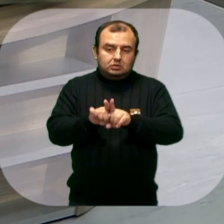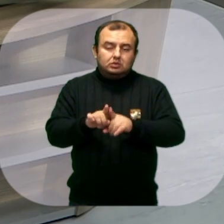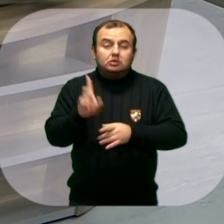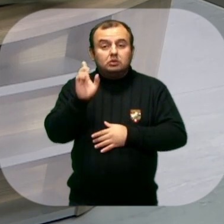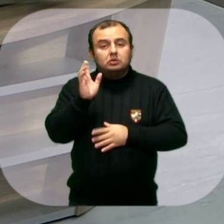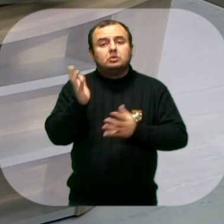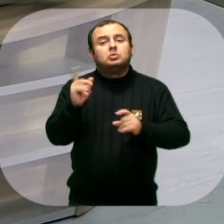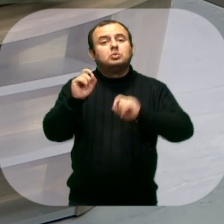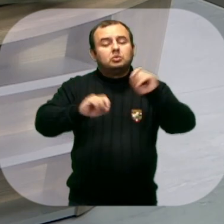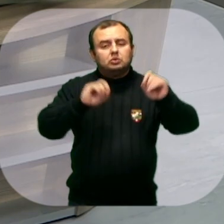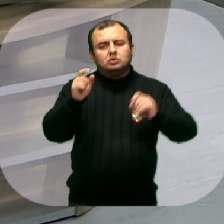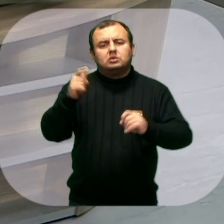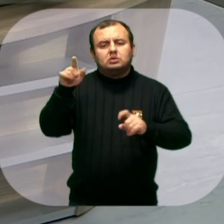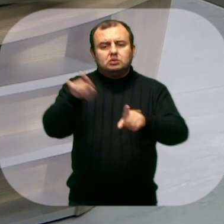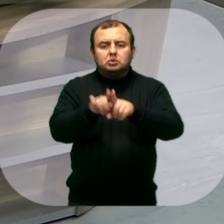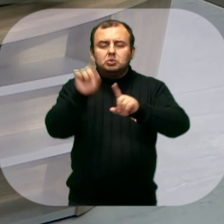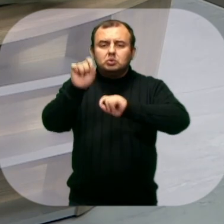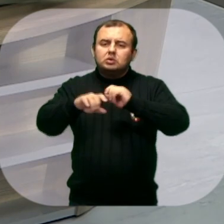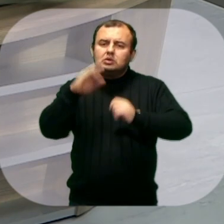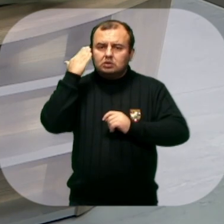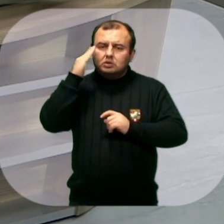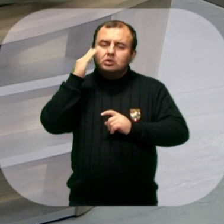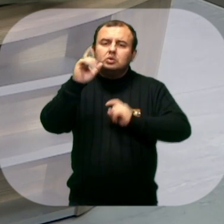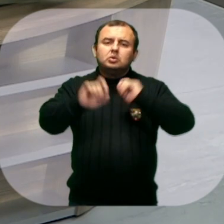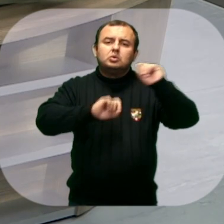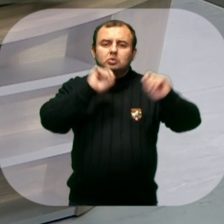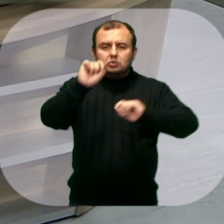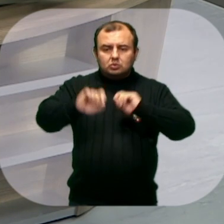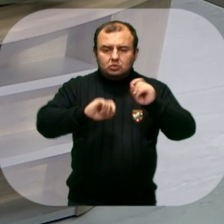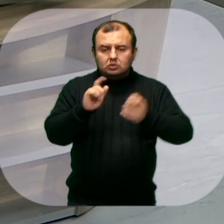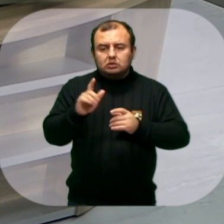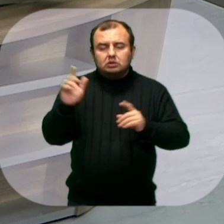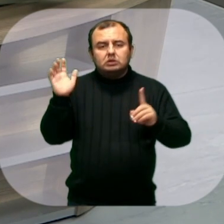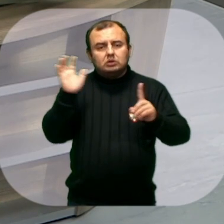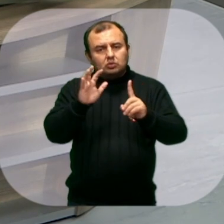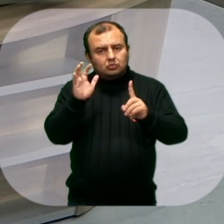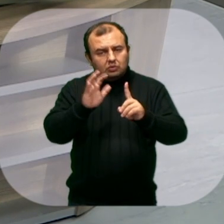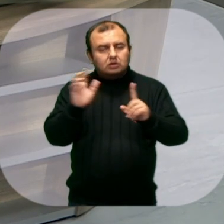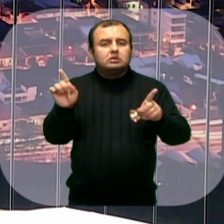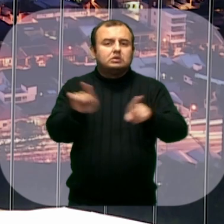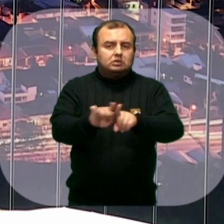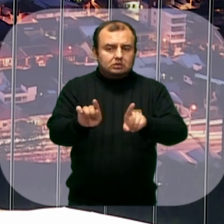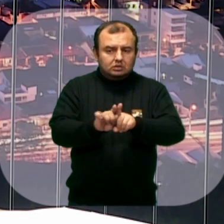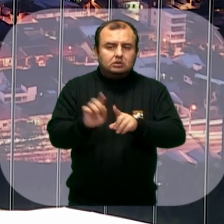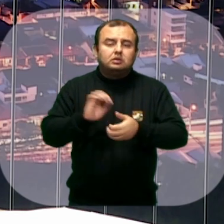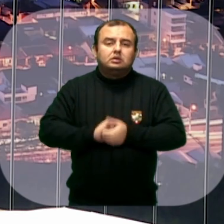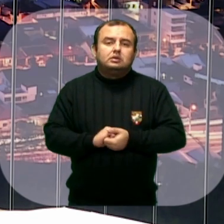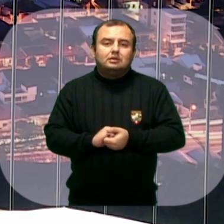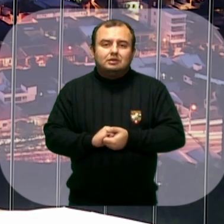dizer, você, mais do que ninguém, entende da influência e